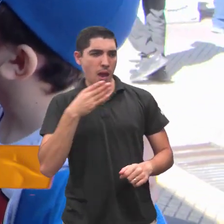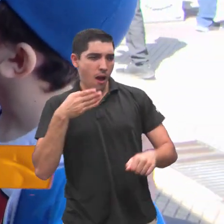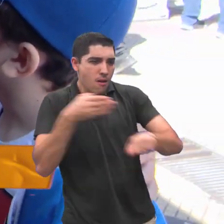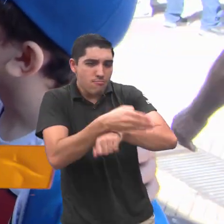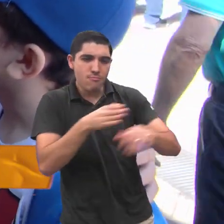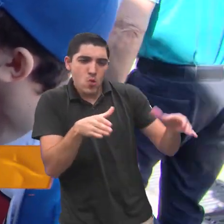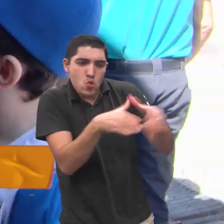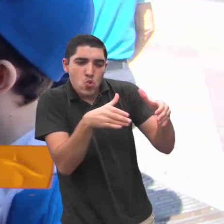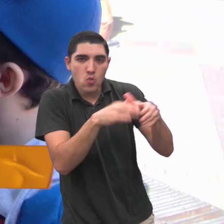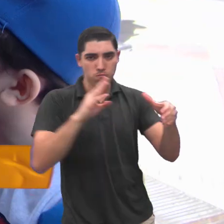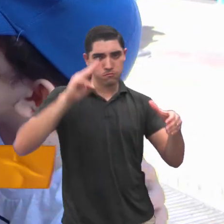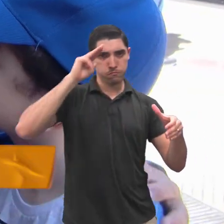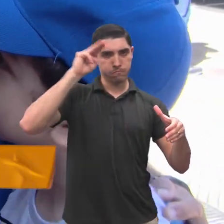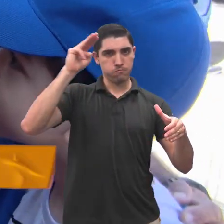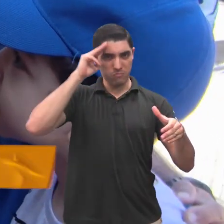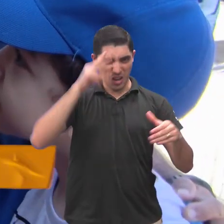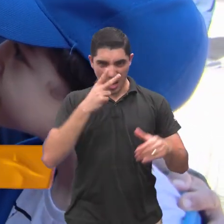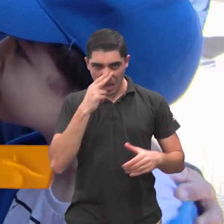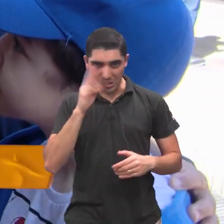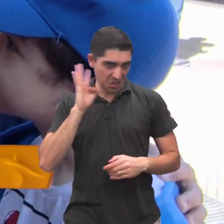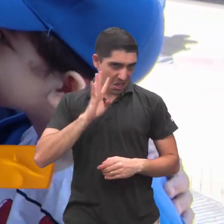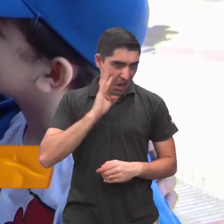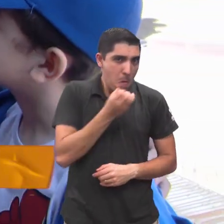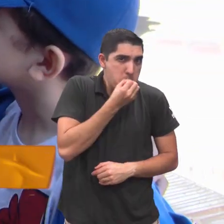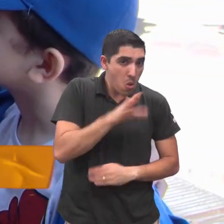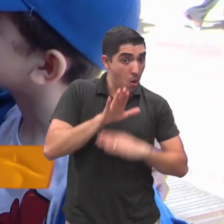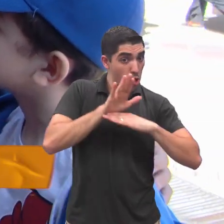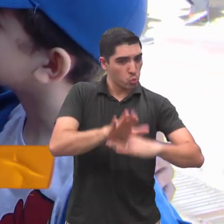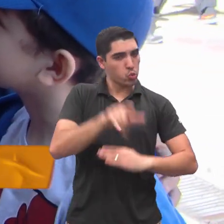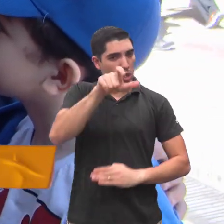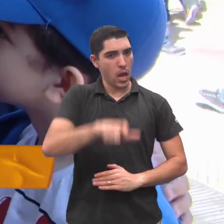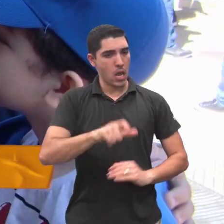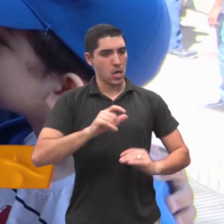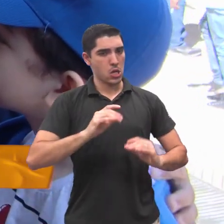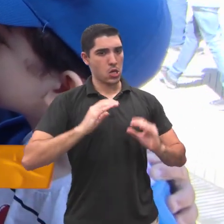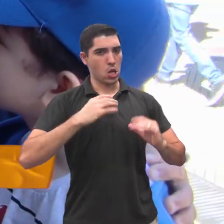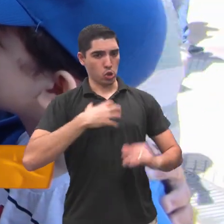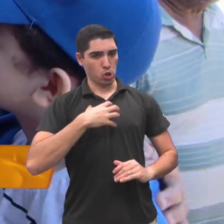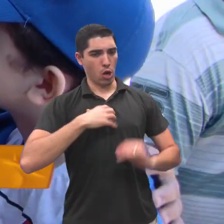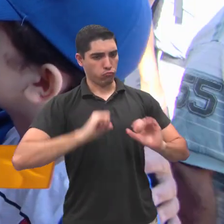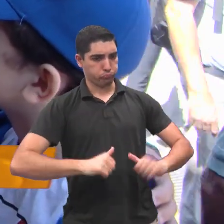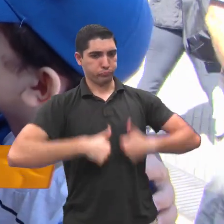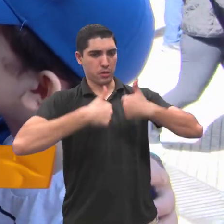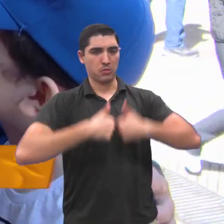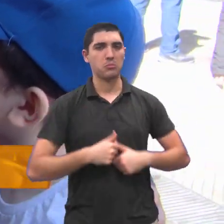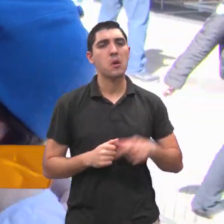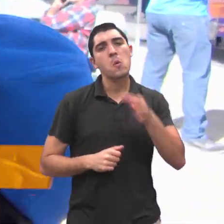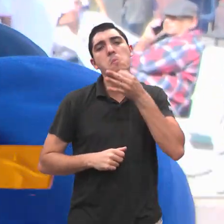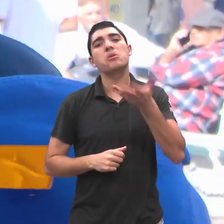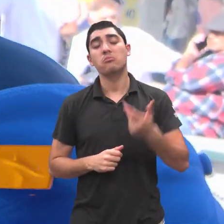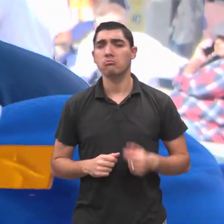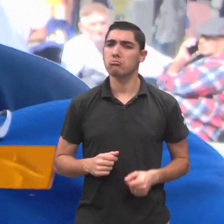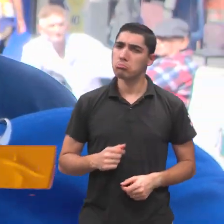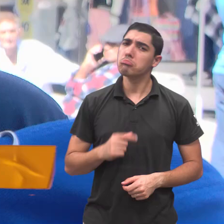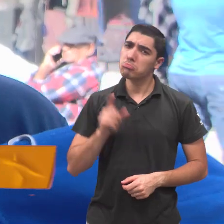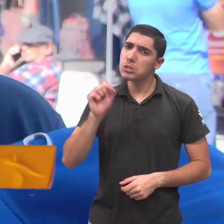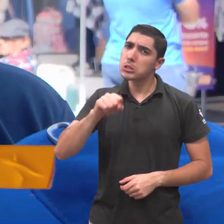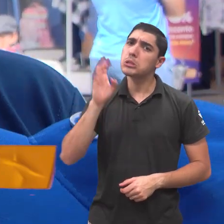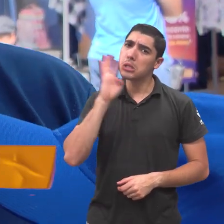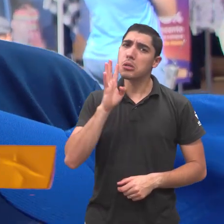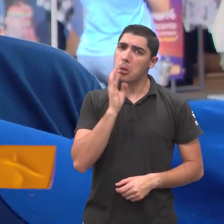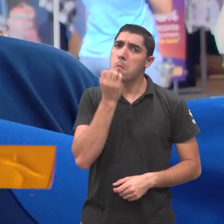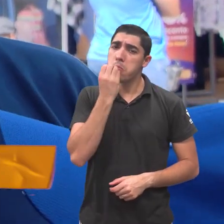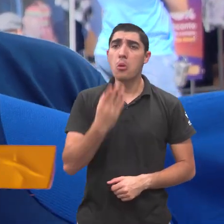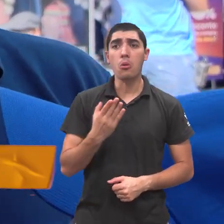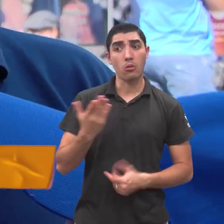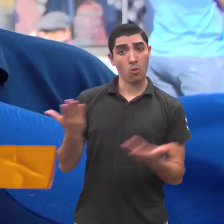projeto de escotismo? Você acha que ajuda a formar o caráter da criança? O que você pensa sobre essa prática? Sim, eu acho uma boa